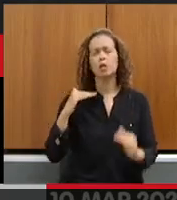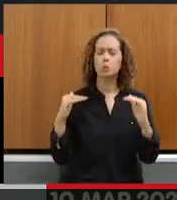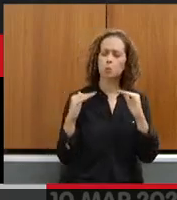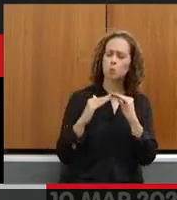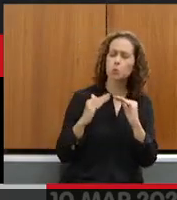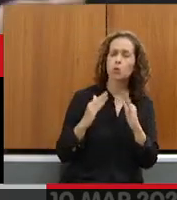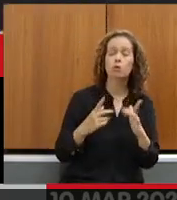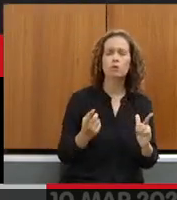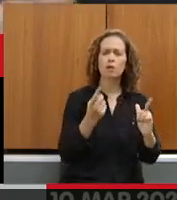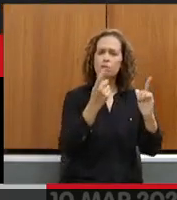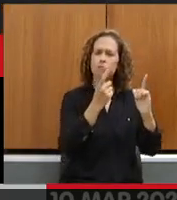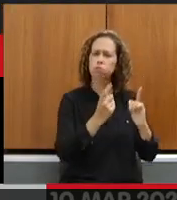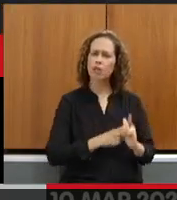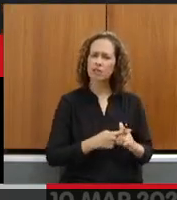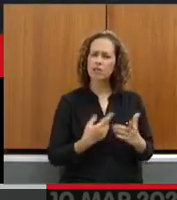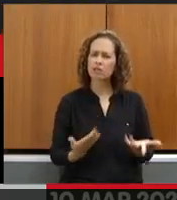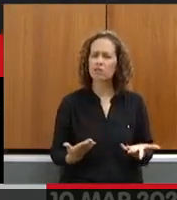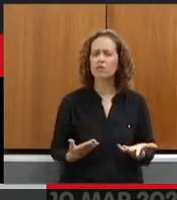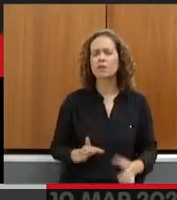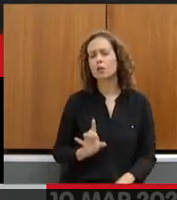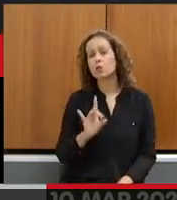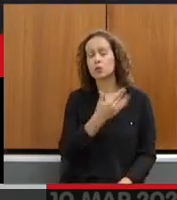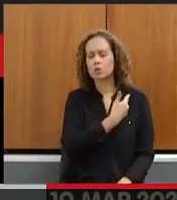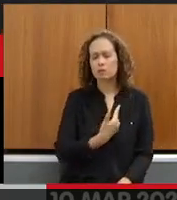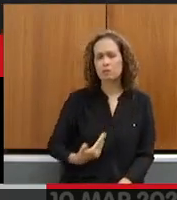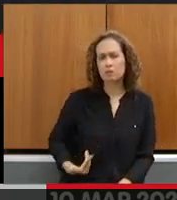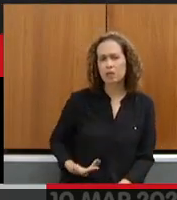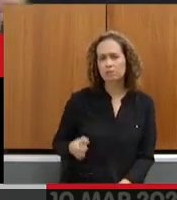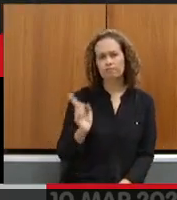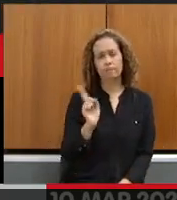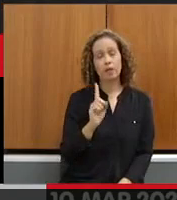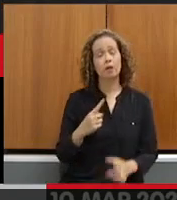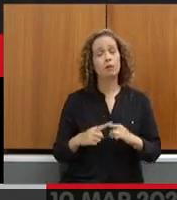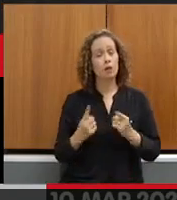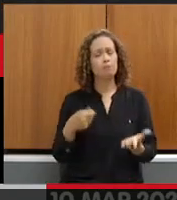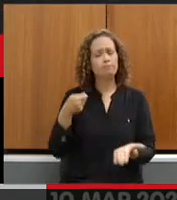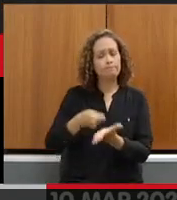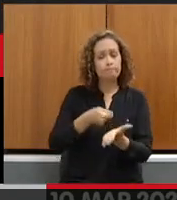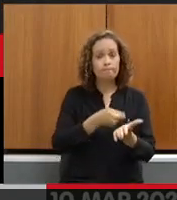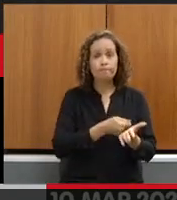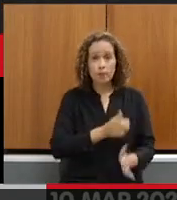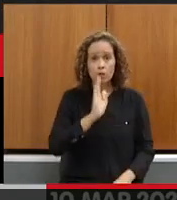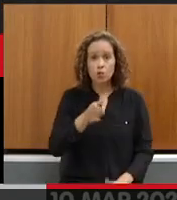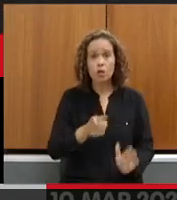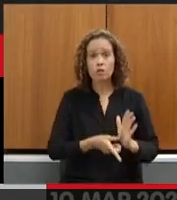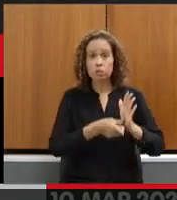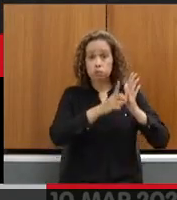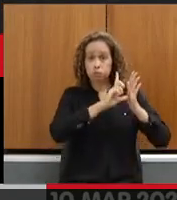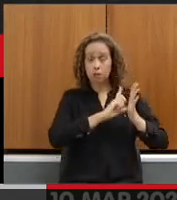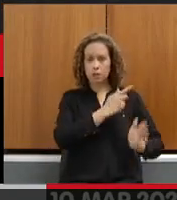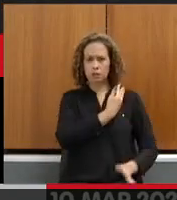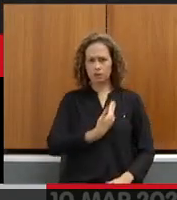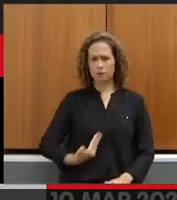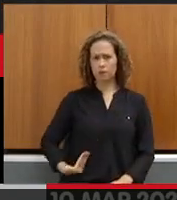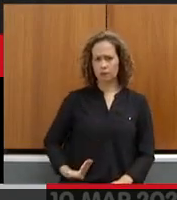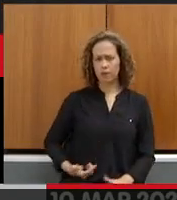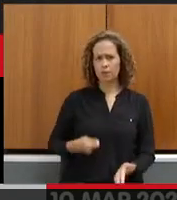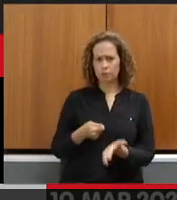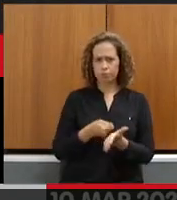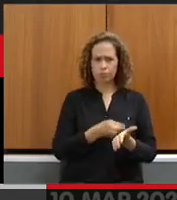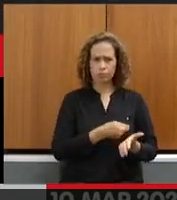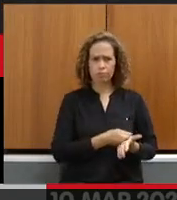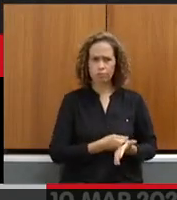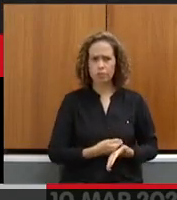que essa dívida não for original ao menos neste governo e essa mesma cobrança foi feita aos seus antecessores por esse deputado